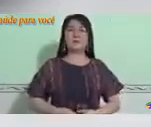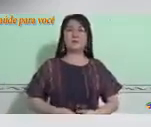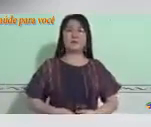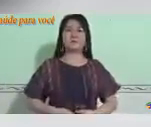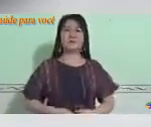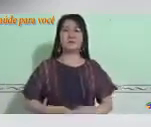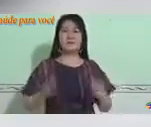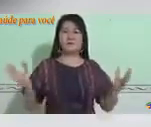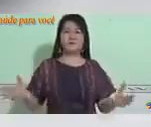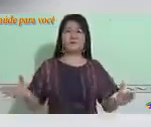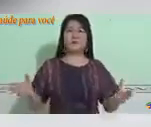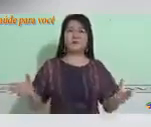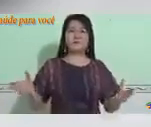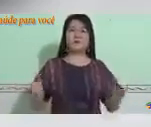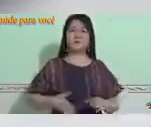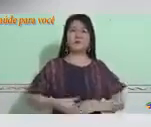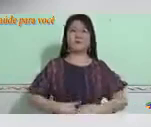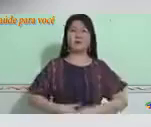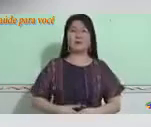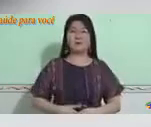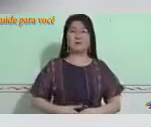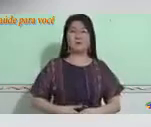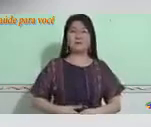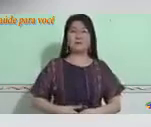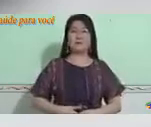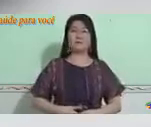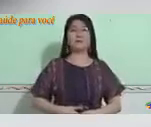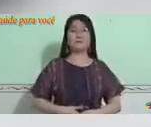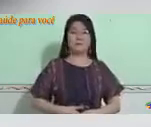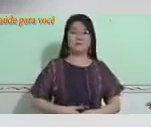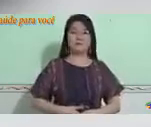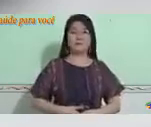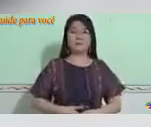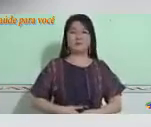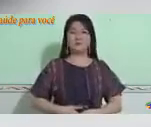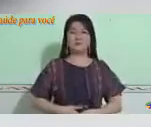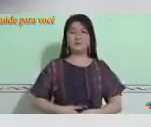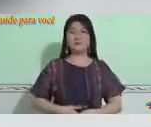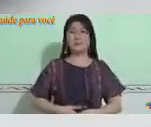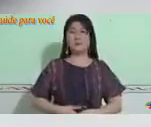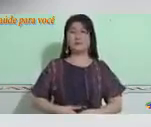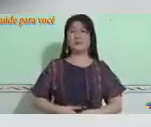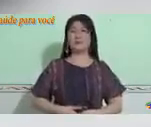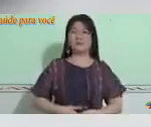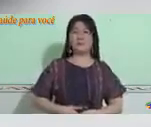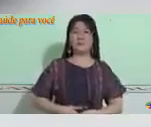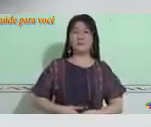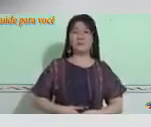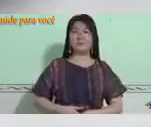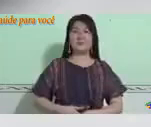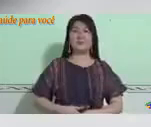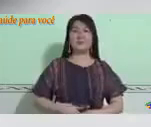Ainda, se o médico verificar que o tipo sanguíneo da mulher é negativo, poderá indicar a aplicação de um